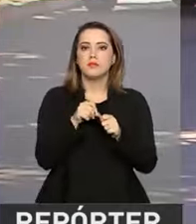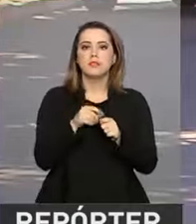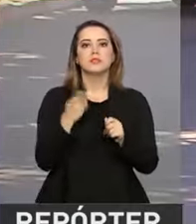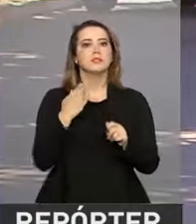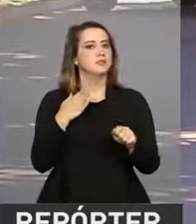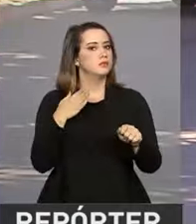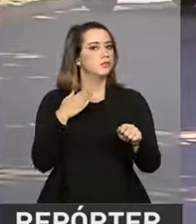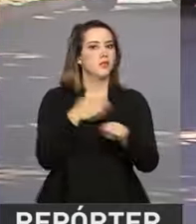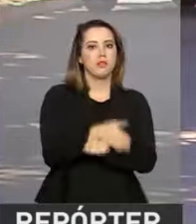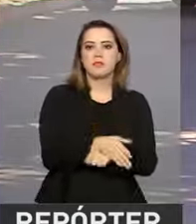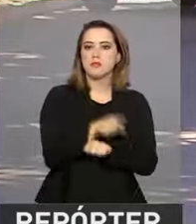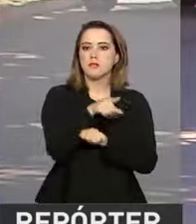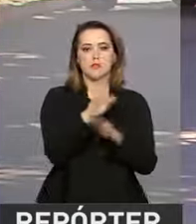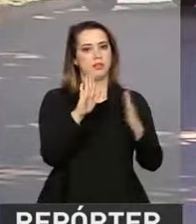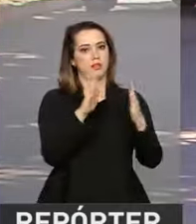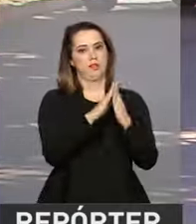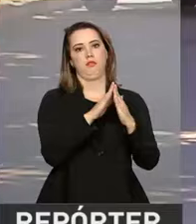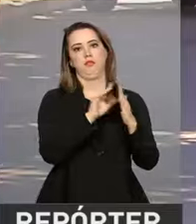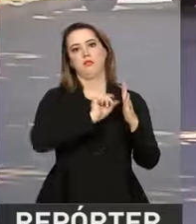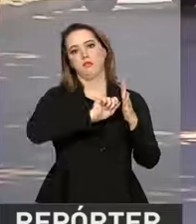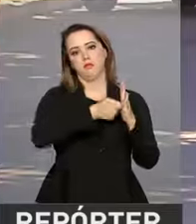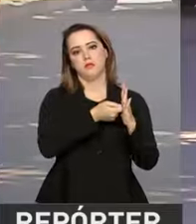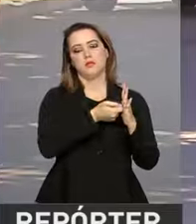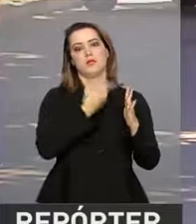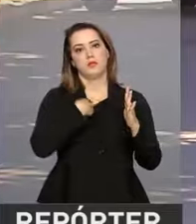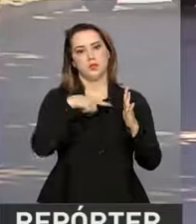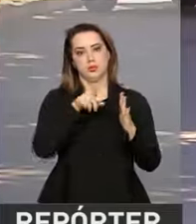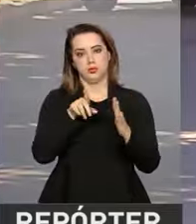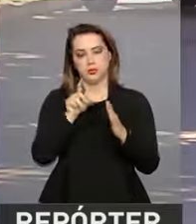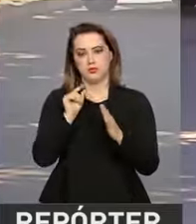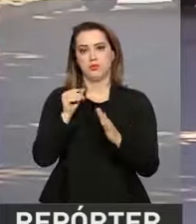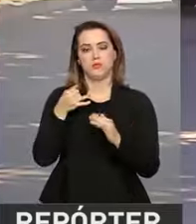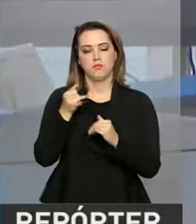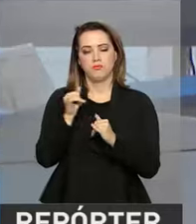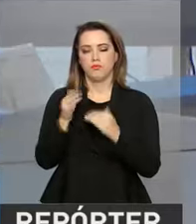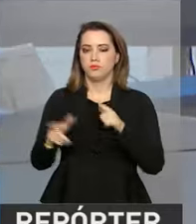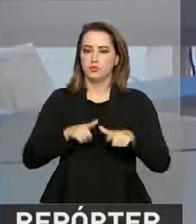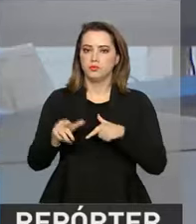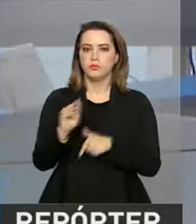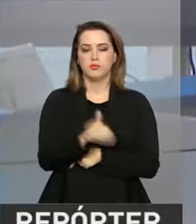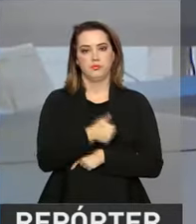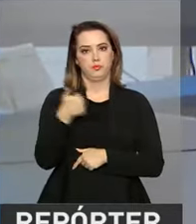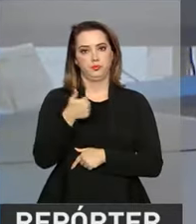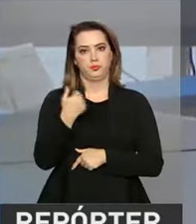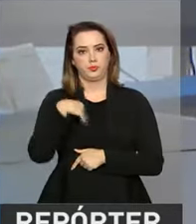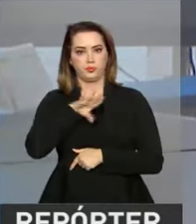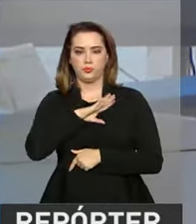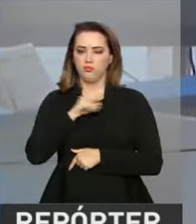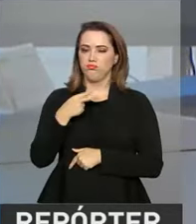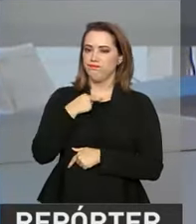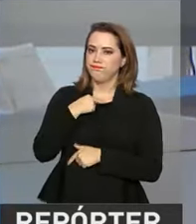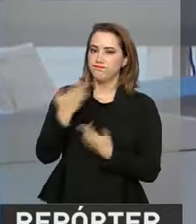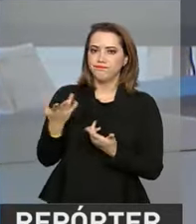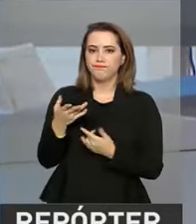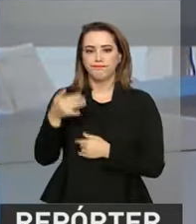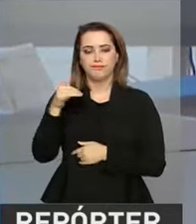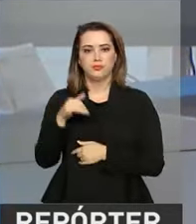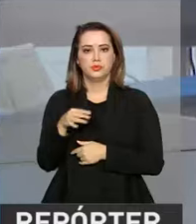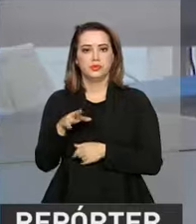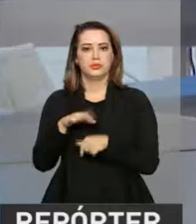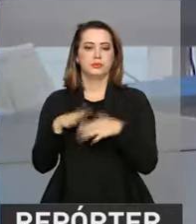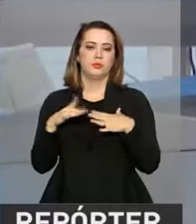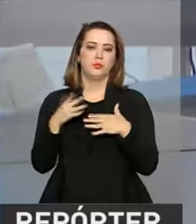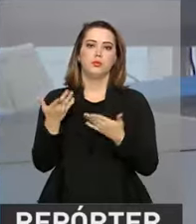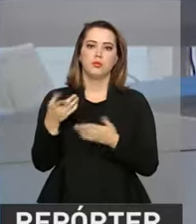adentro do imóvel dele. Eu acho que vai ter uma funcionabilidade melhor. Não podemos nos descuidar nessa guerra contra o Aedes